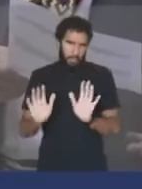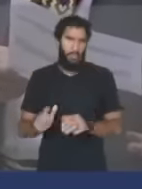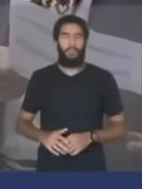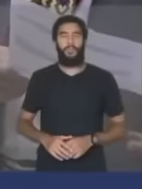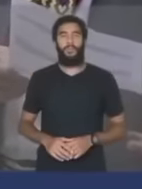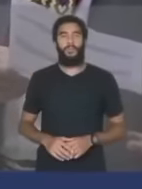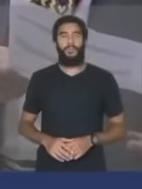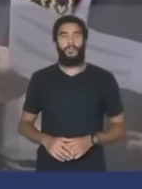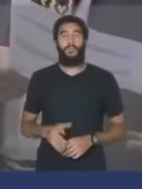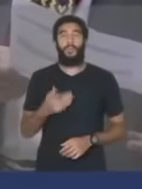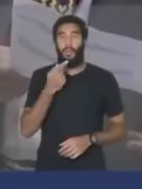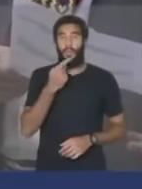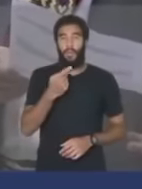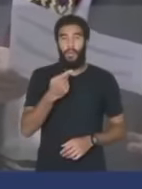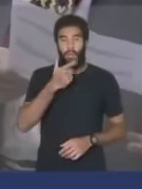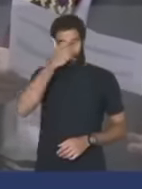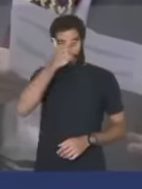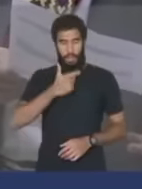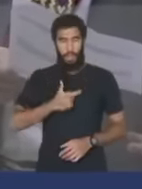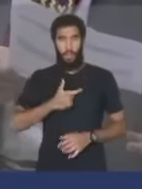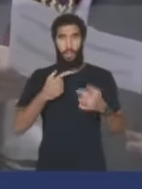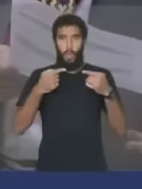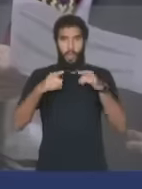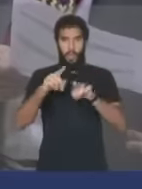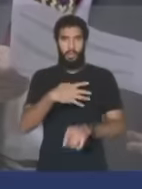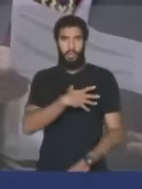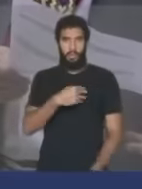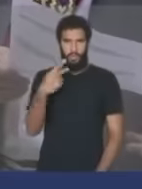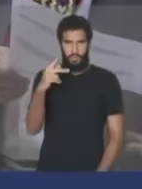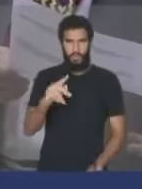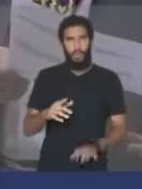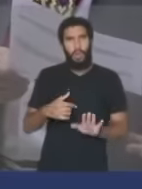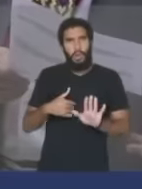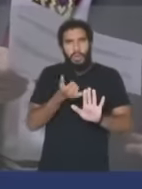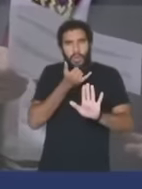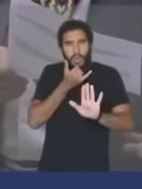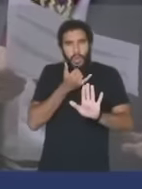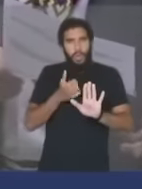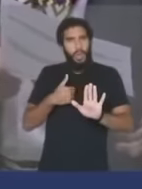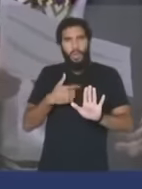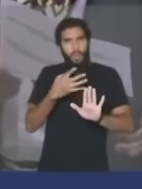teria dito que eu ataquei o seu filho. Eu te confesso, eu nem conheço o filho do senhor.